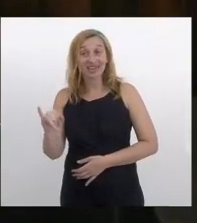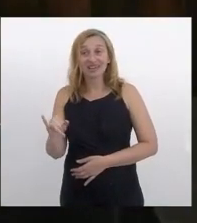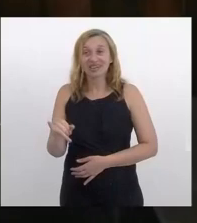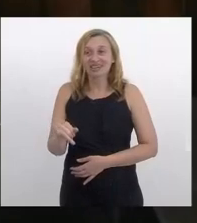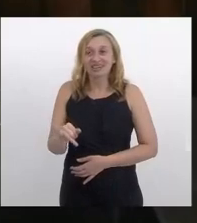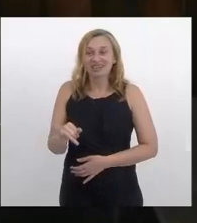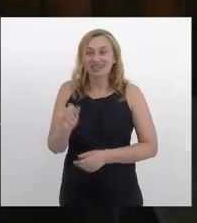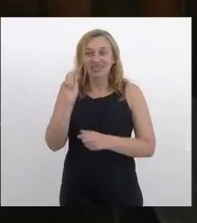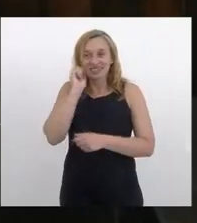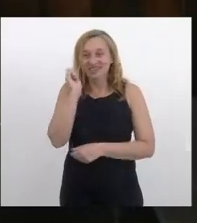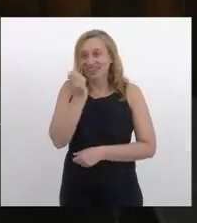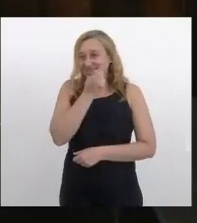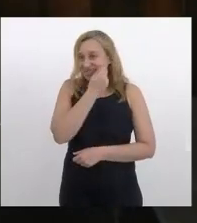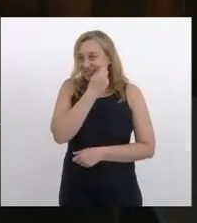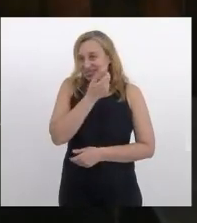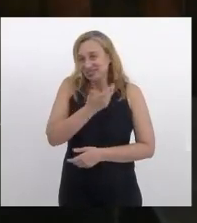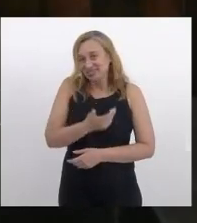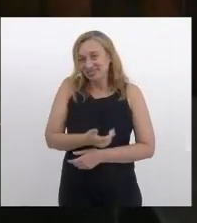tirar a máscara.